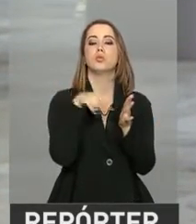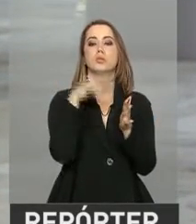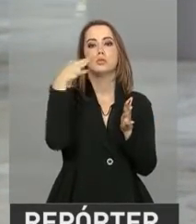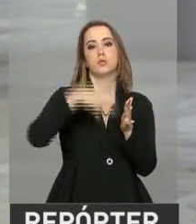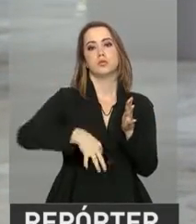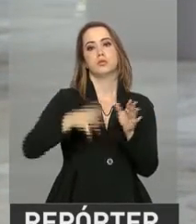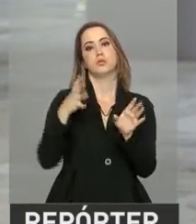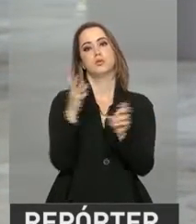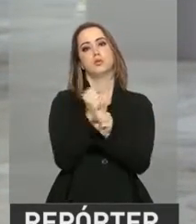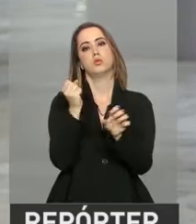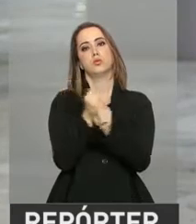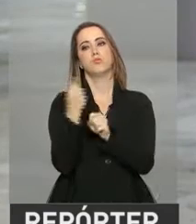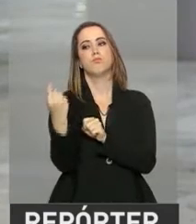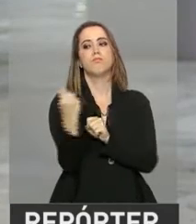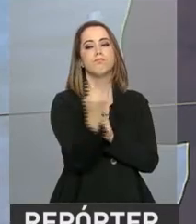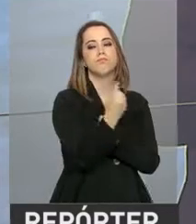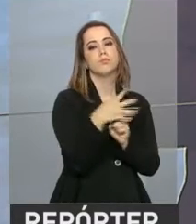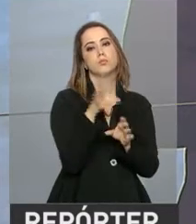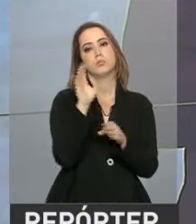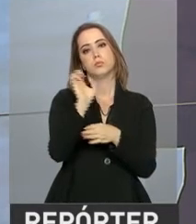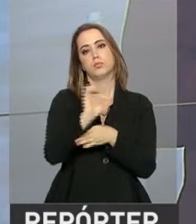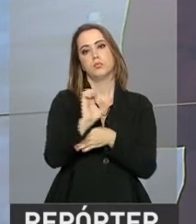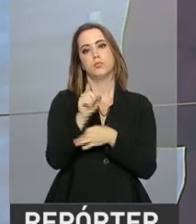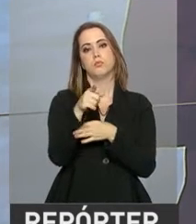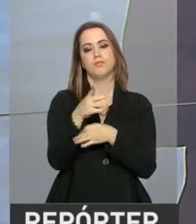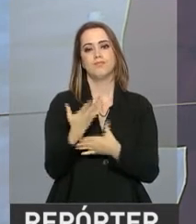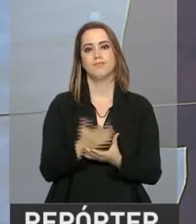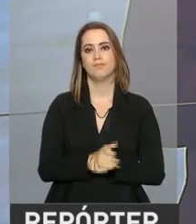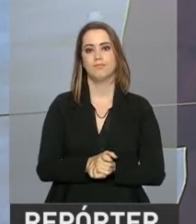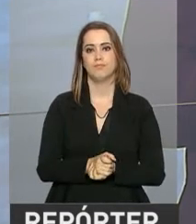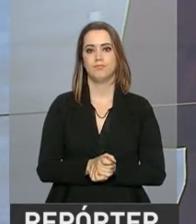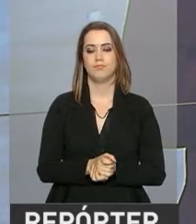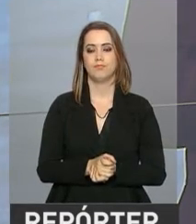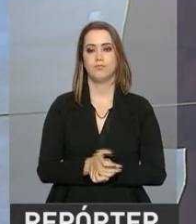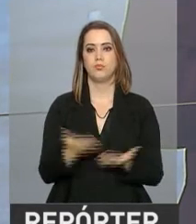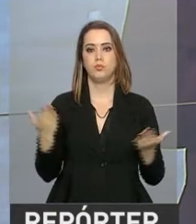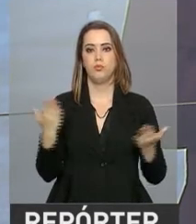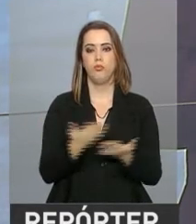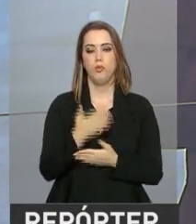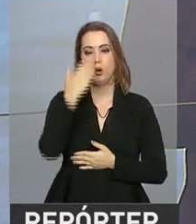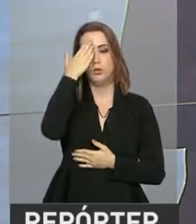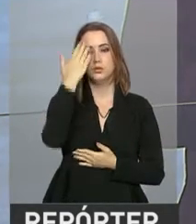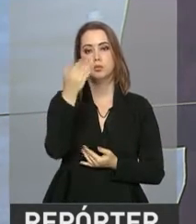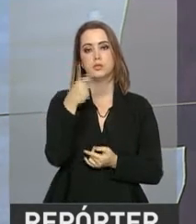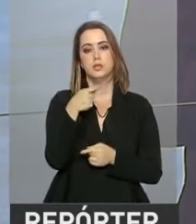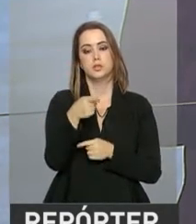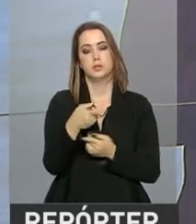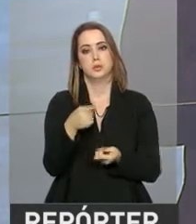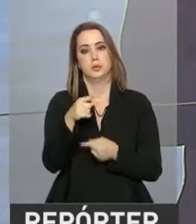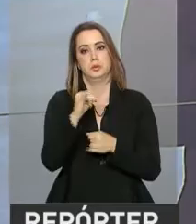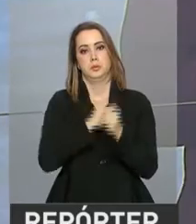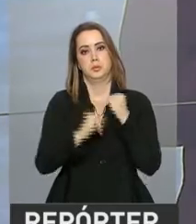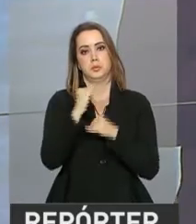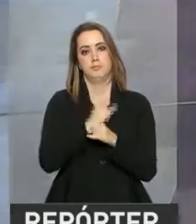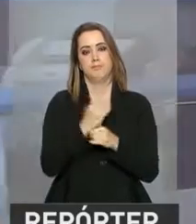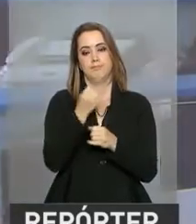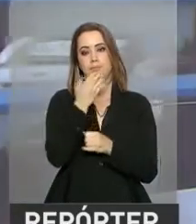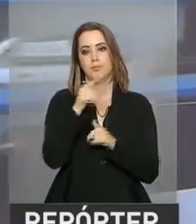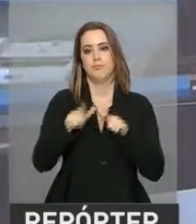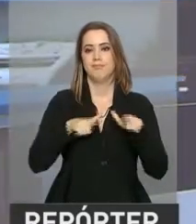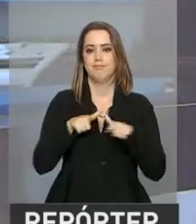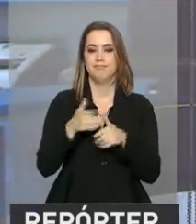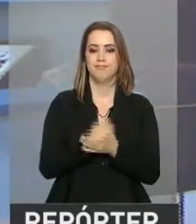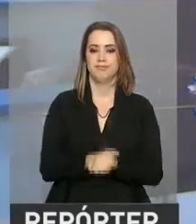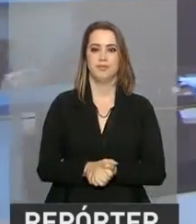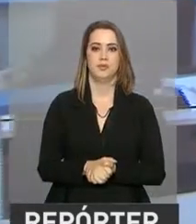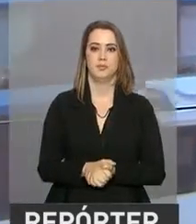para cada estado. Volto com você no estúdio, Zé Luiz. Obrigado, Paulo, pelas suas informações. Bom trabalho para você aí.